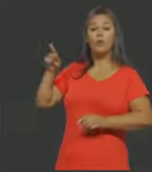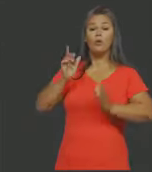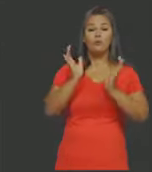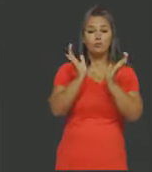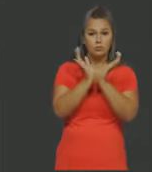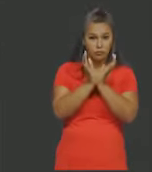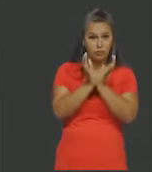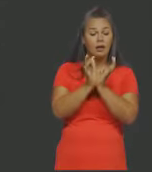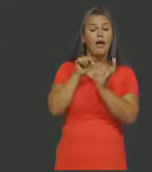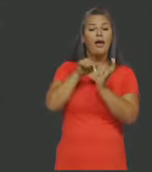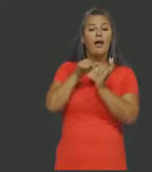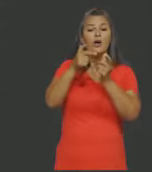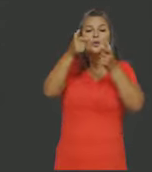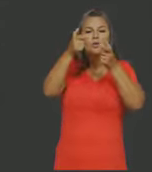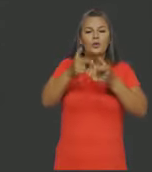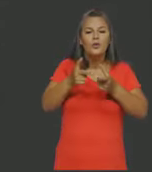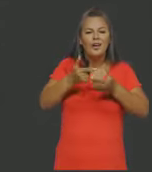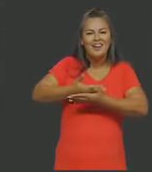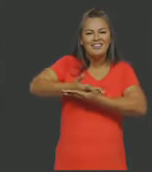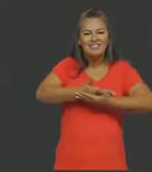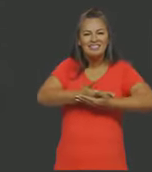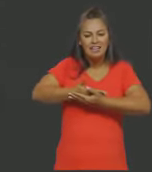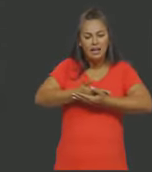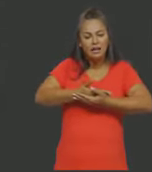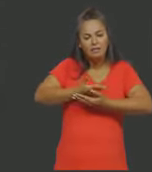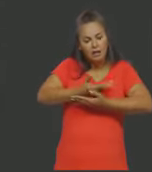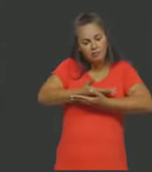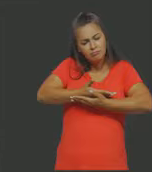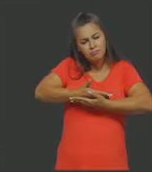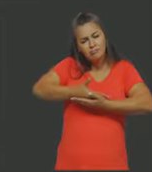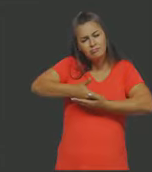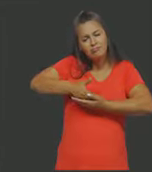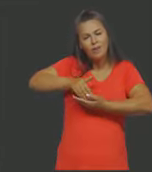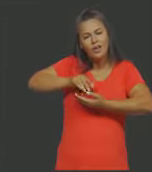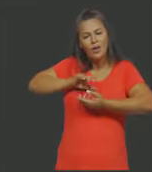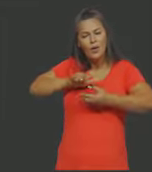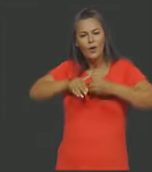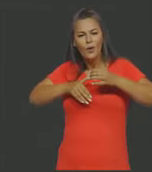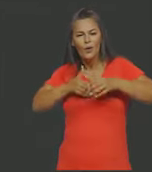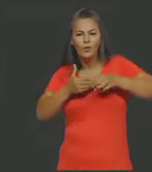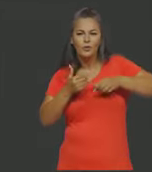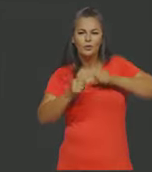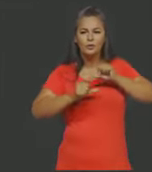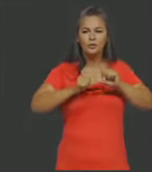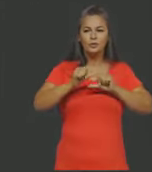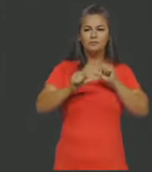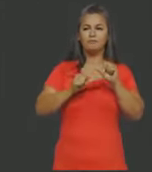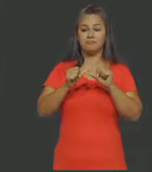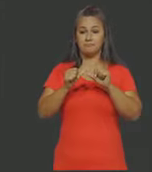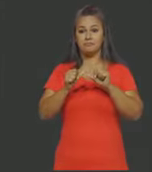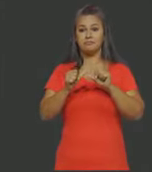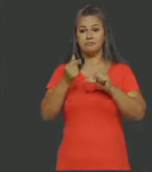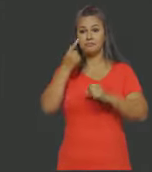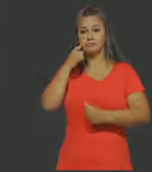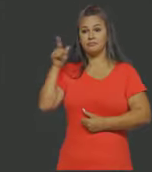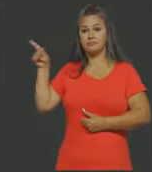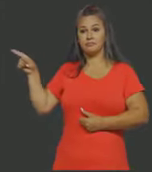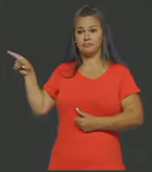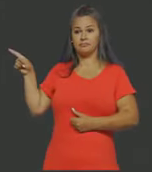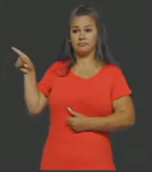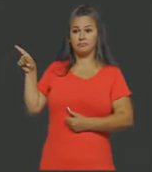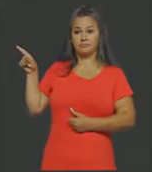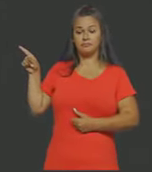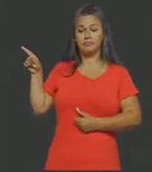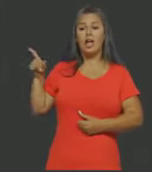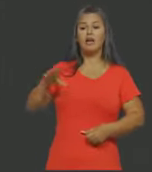desenvolver. A vagina, que é um canal muscular que liga a parte externa do corpo ao útero e por onde vai entrar o